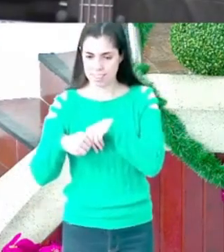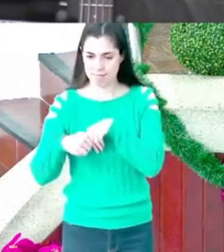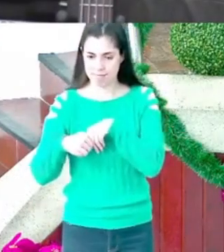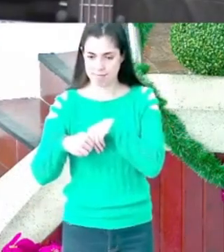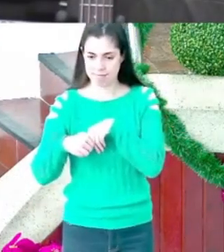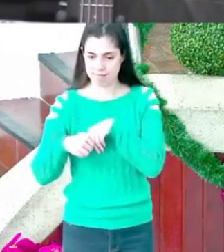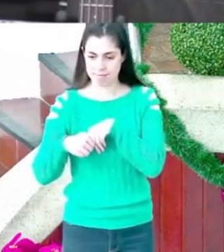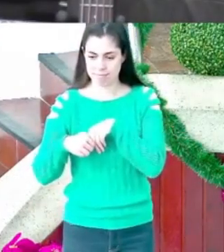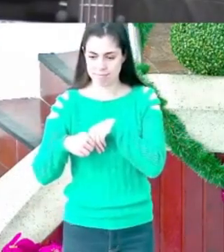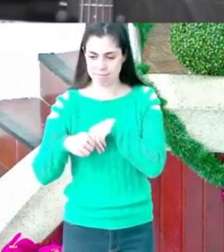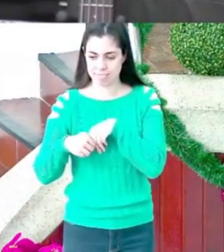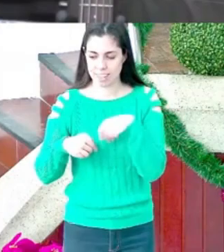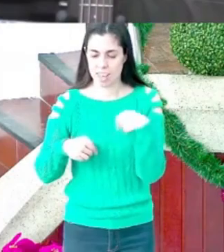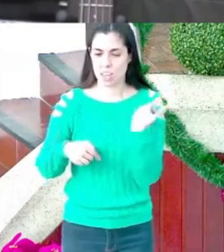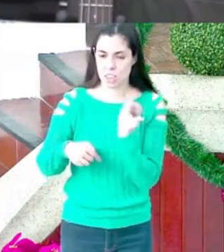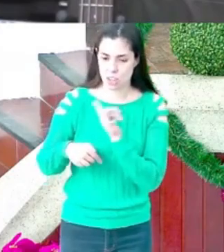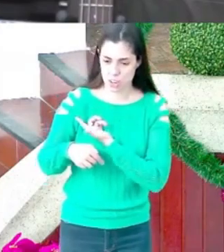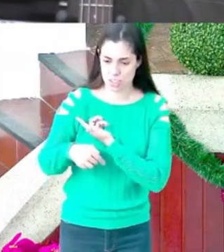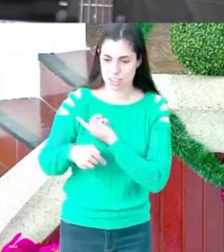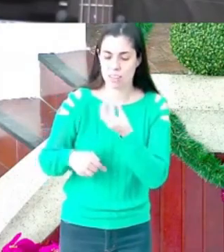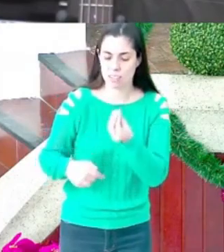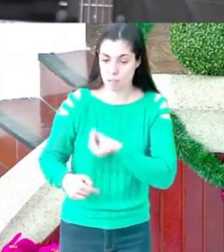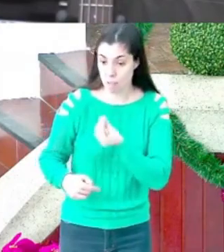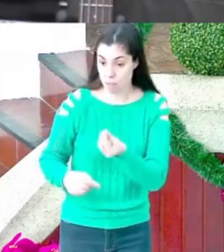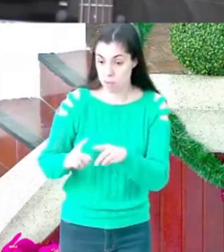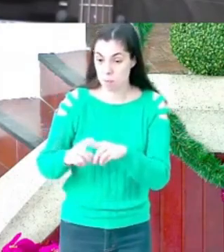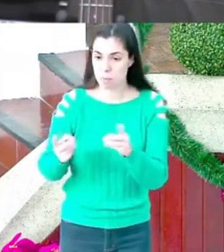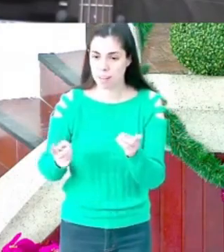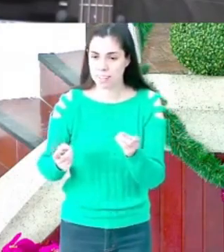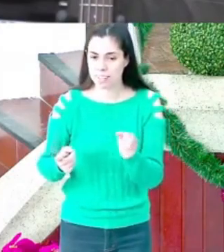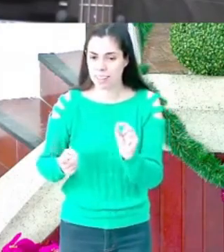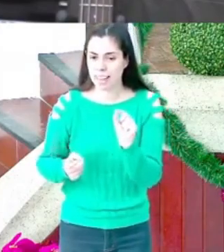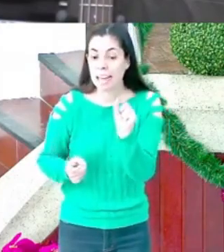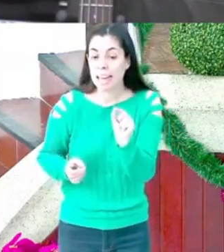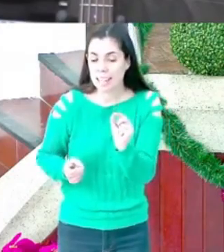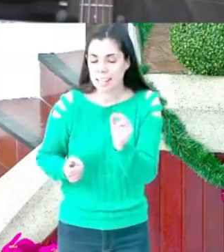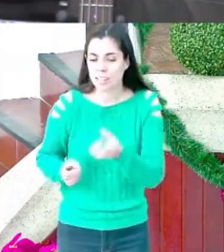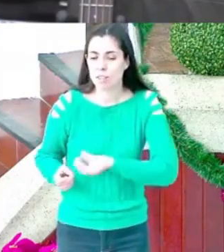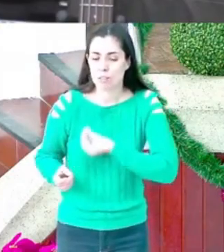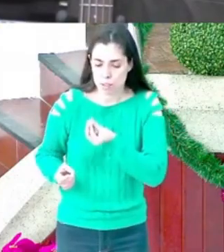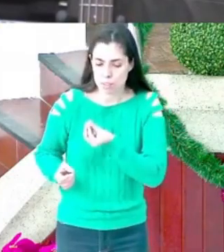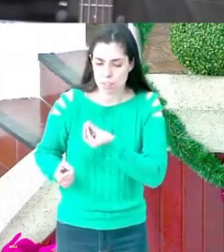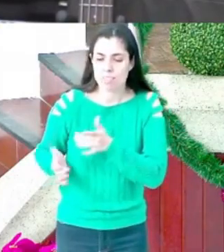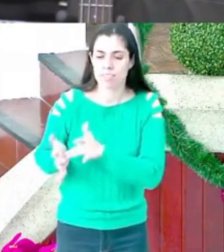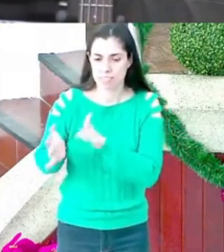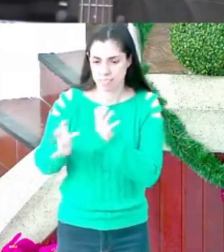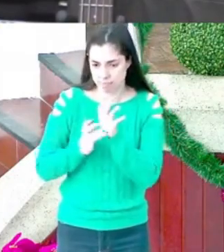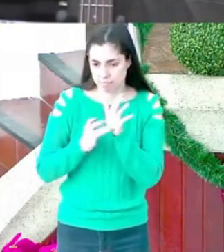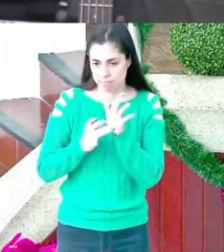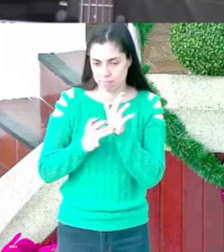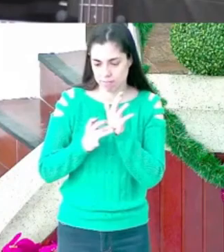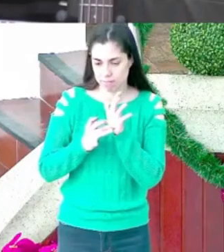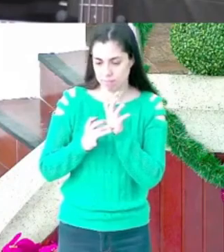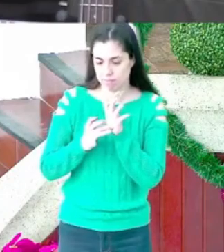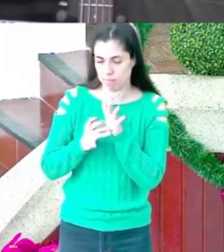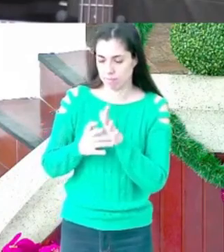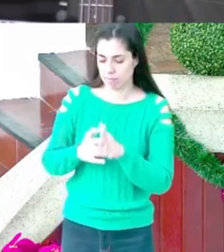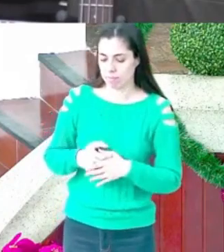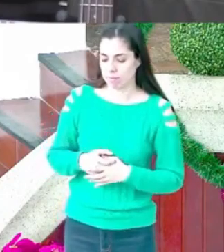pela ação do Espírito Santo, tendo os nossos corações regenerados, justificados, somos